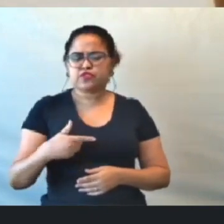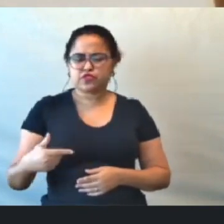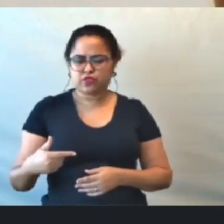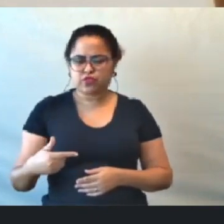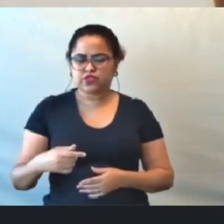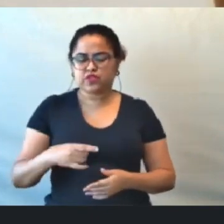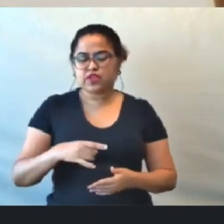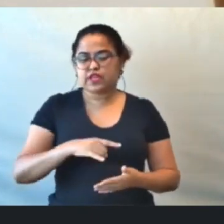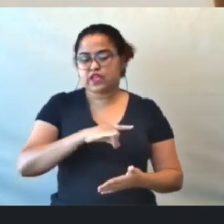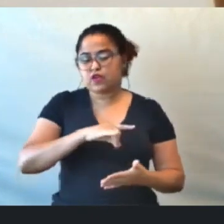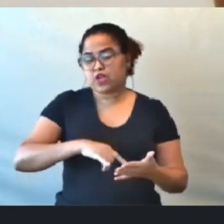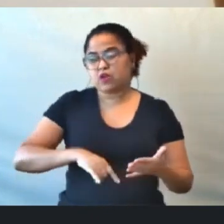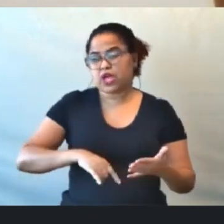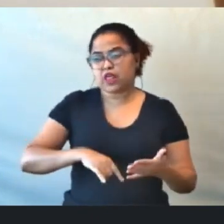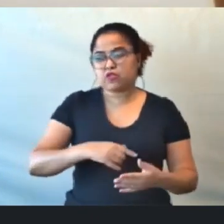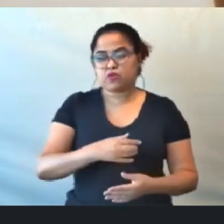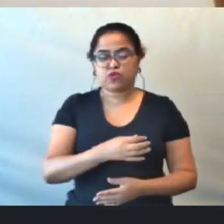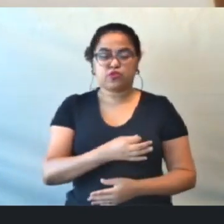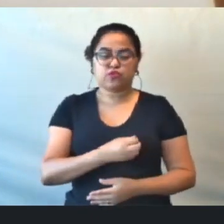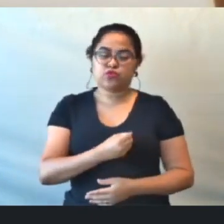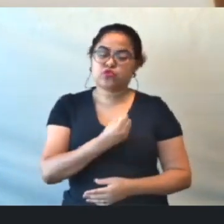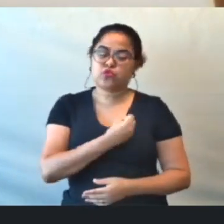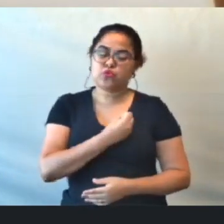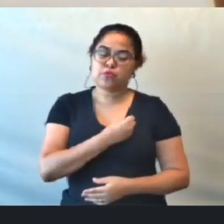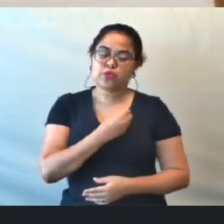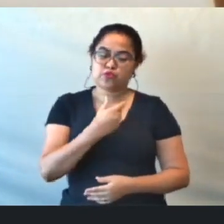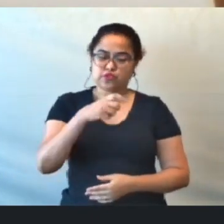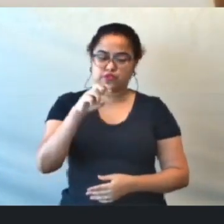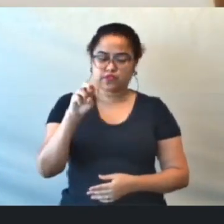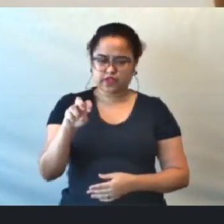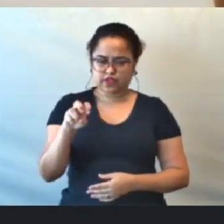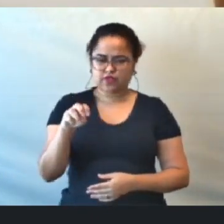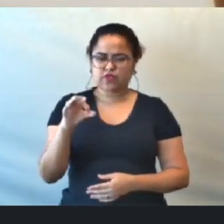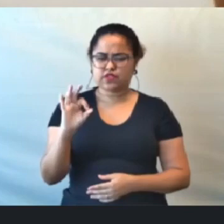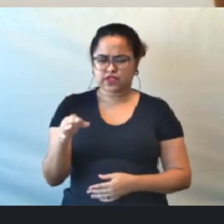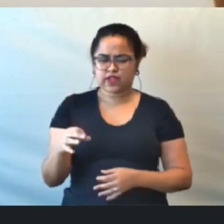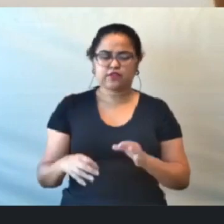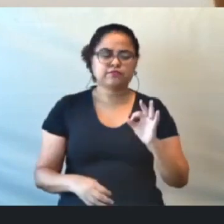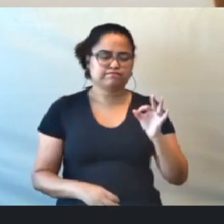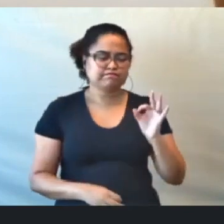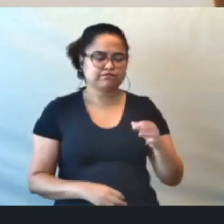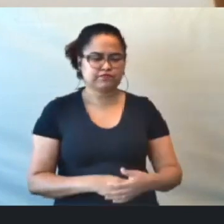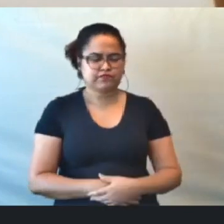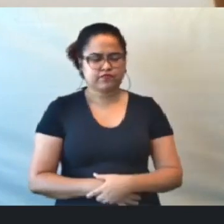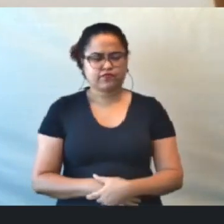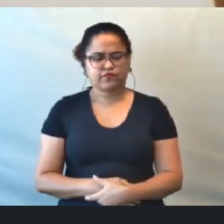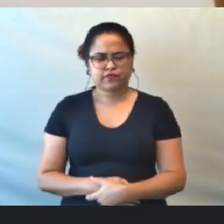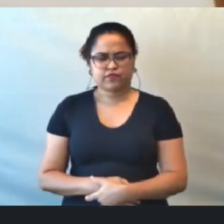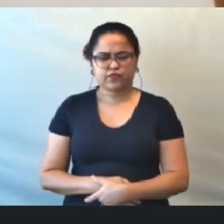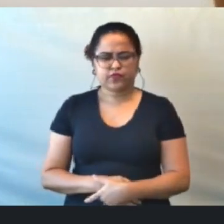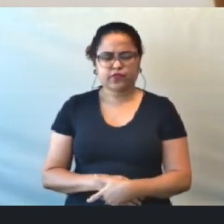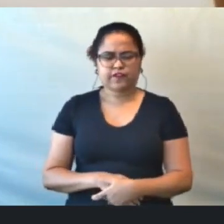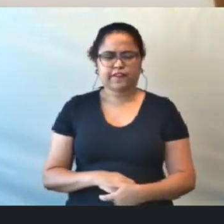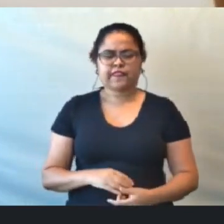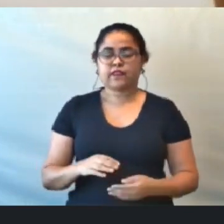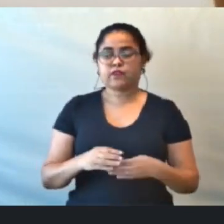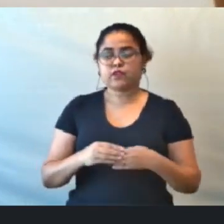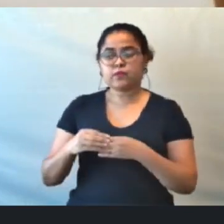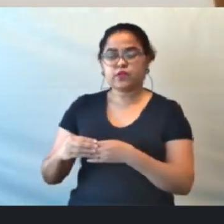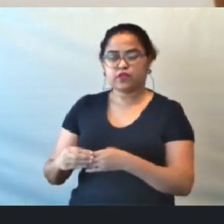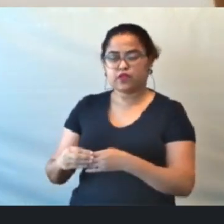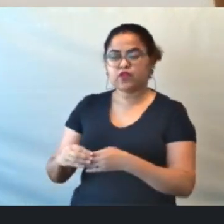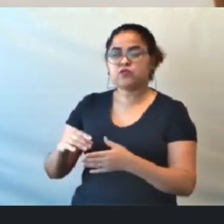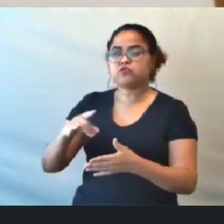dia 2 de abril de 2024, nós encaminhamos um documento, né,